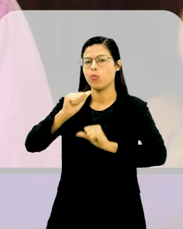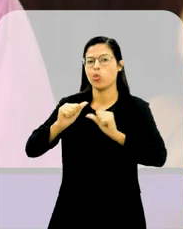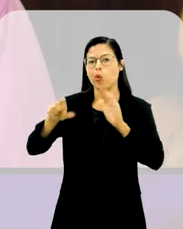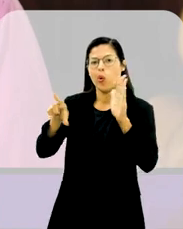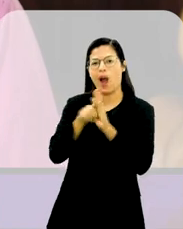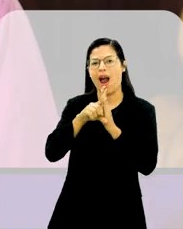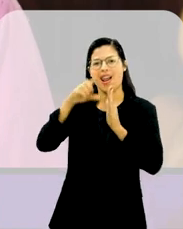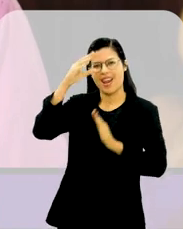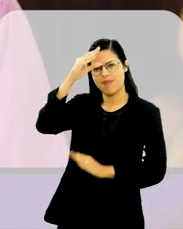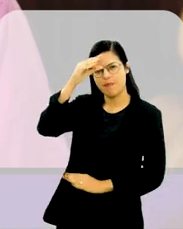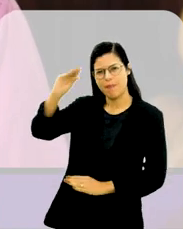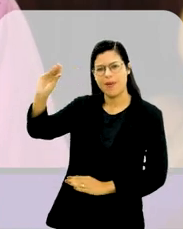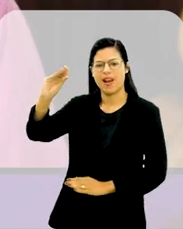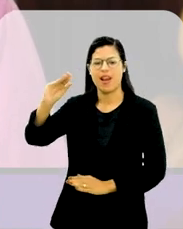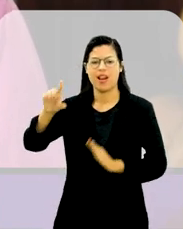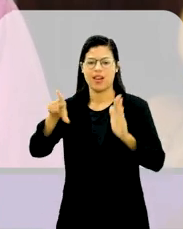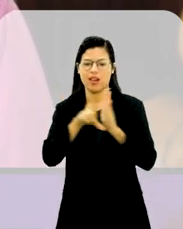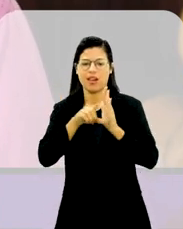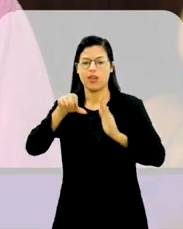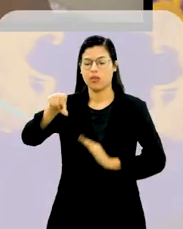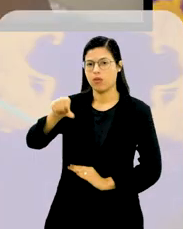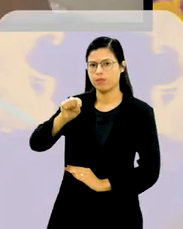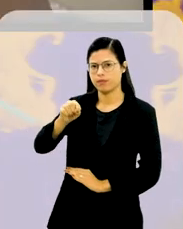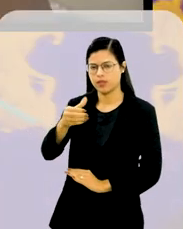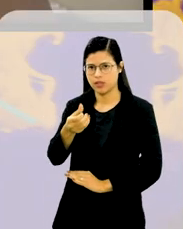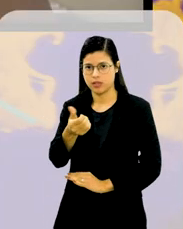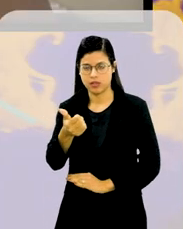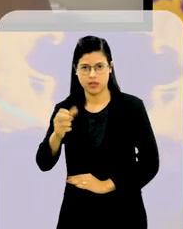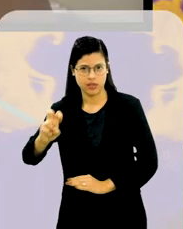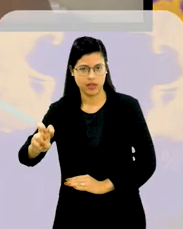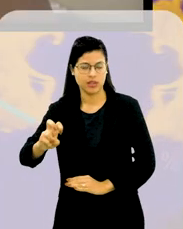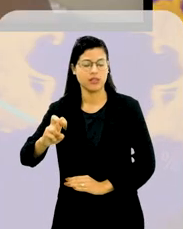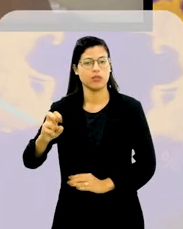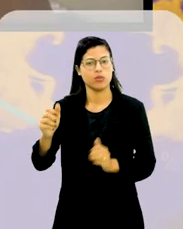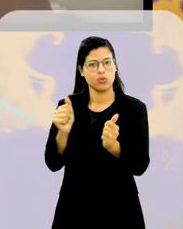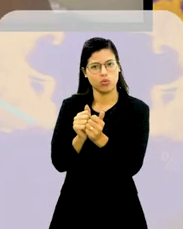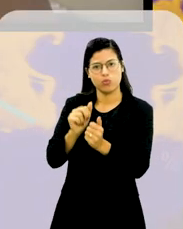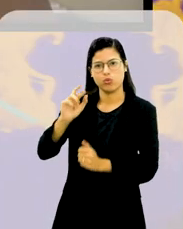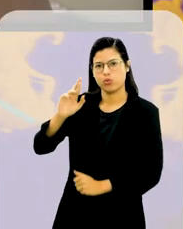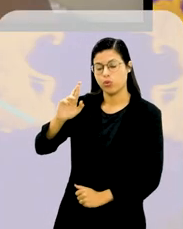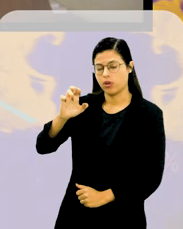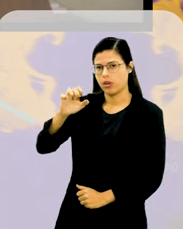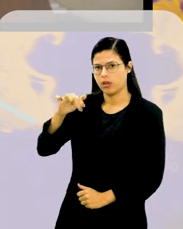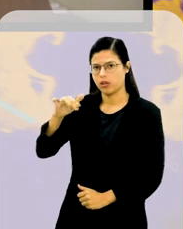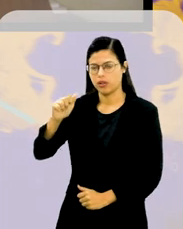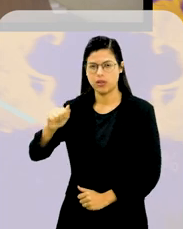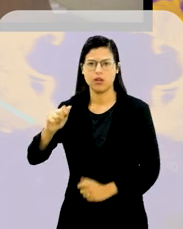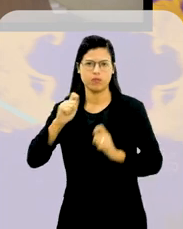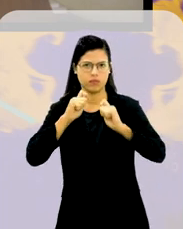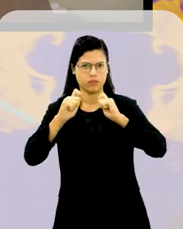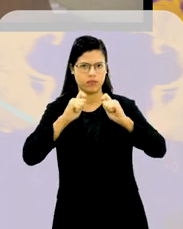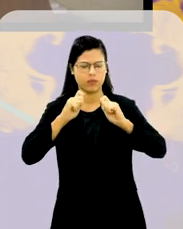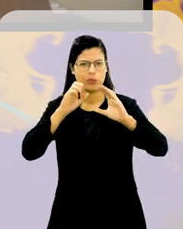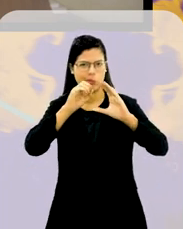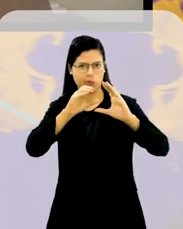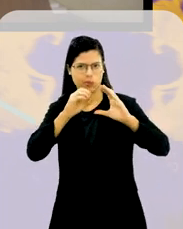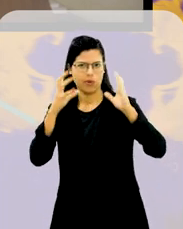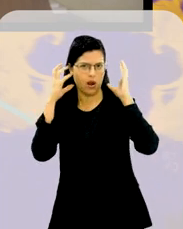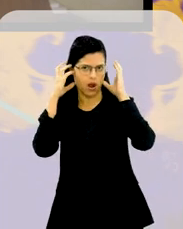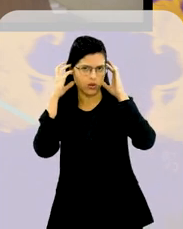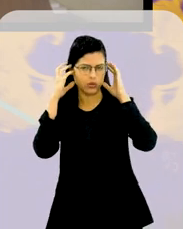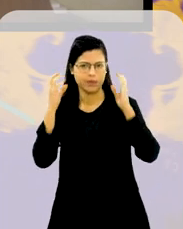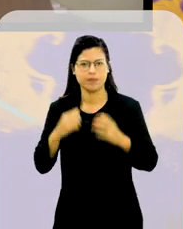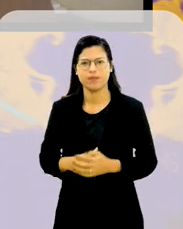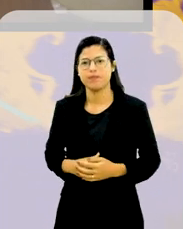Pelé a lei 9615 estando aqui com a gente Renan Moura jornalista do sistema Globo de rádio Ô